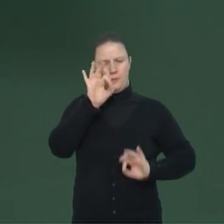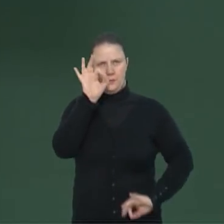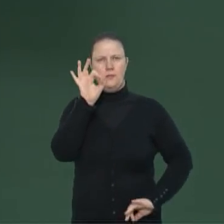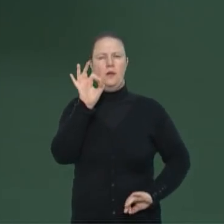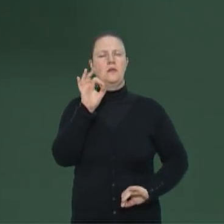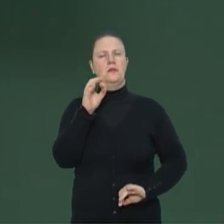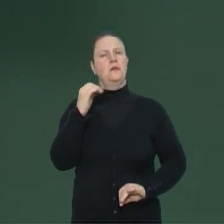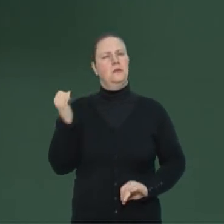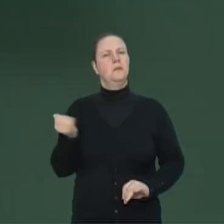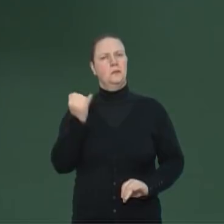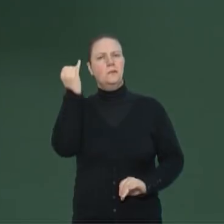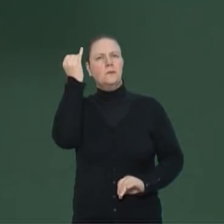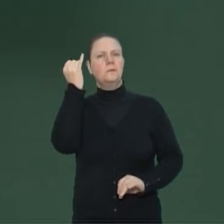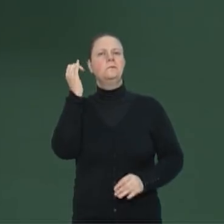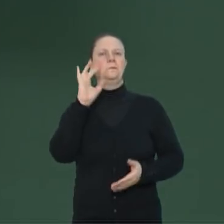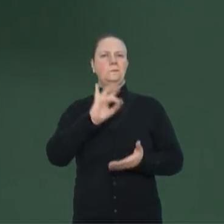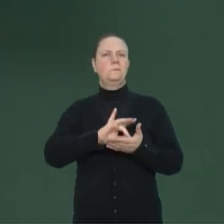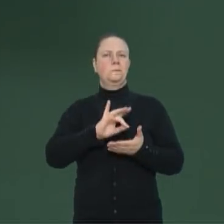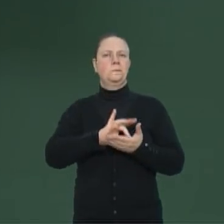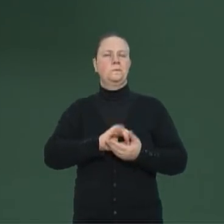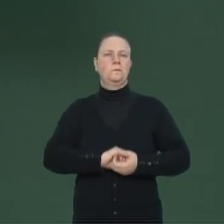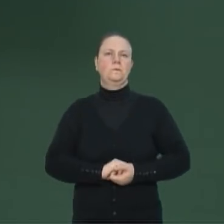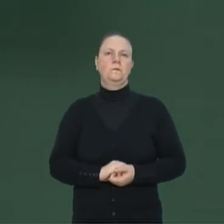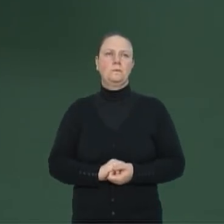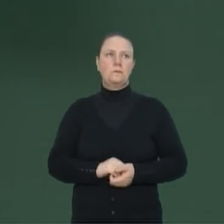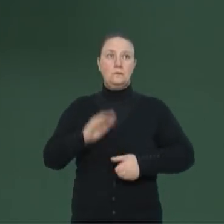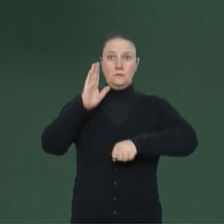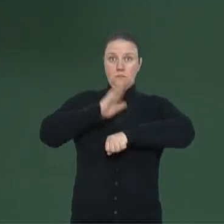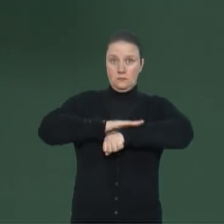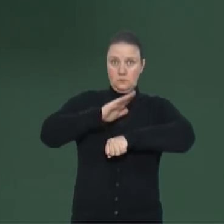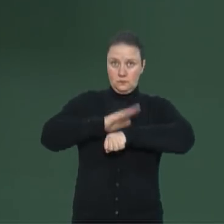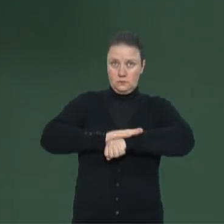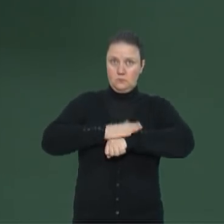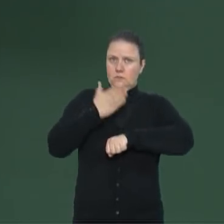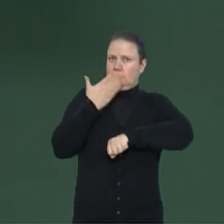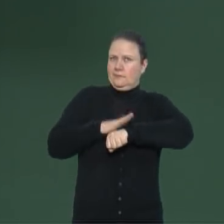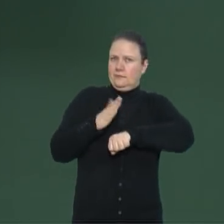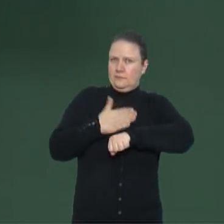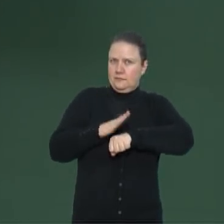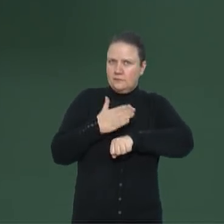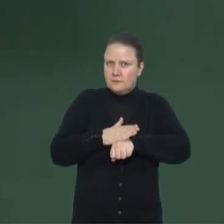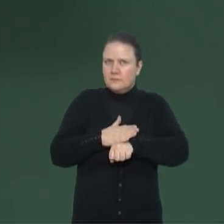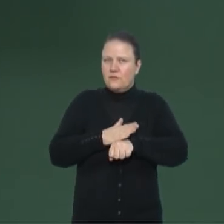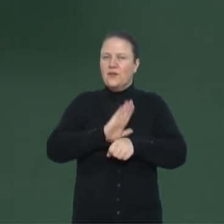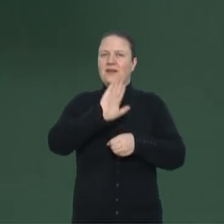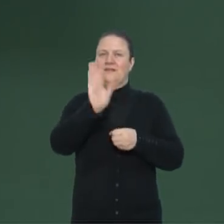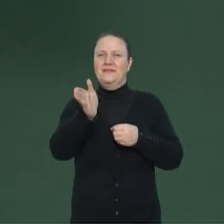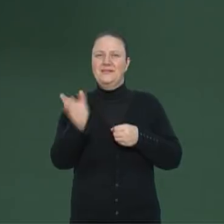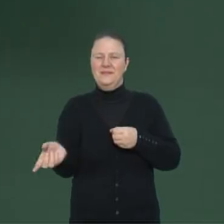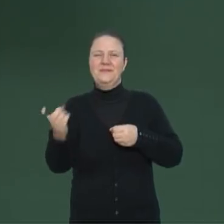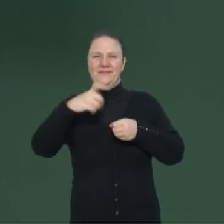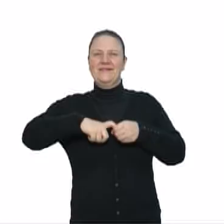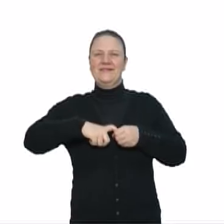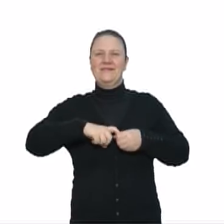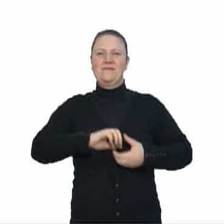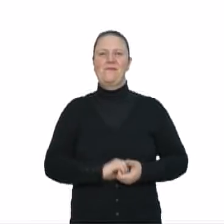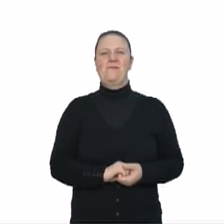vale a pena discutir, ok? Eu vou dar então um tempinho para vocês fazerem ele, né? E aí eu já volto com a solução.